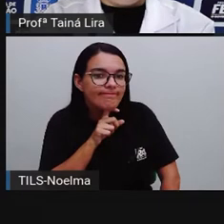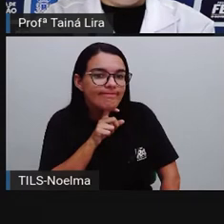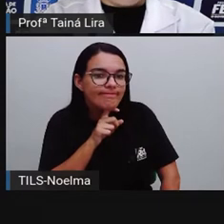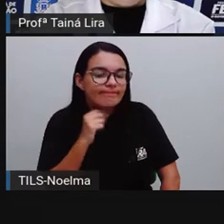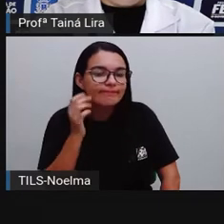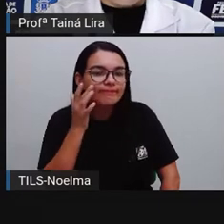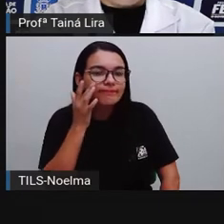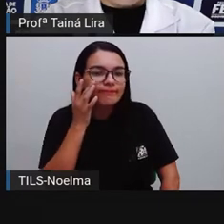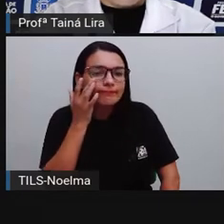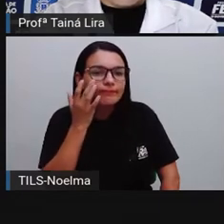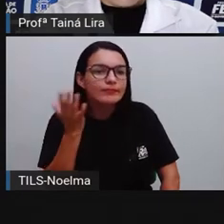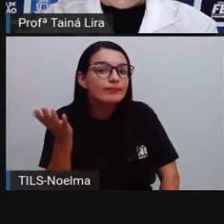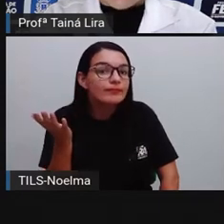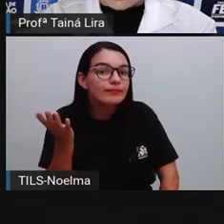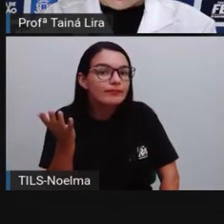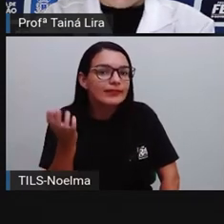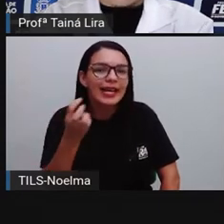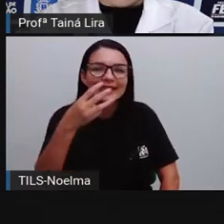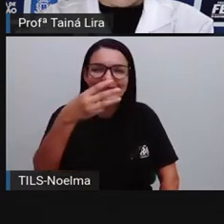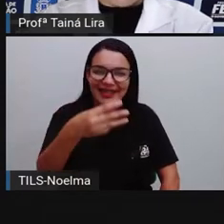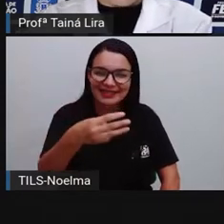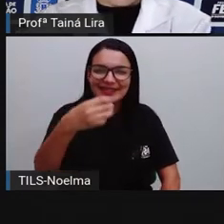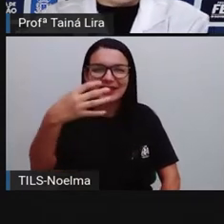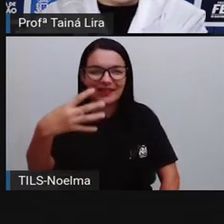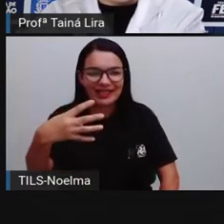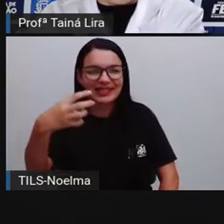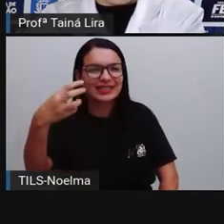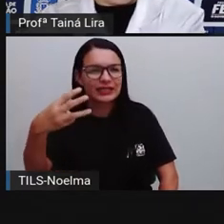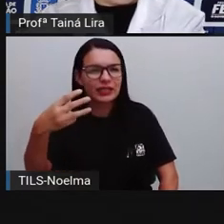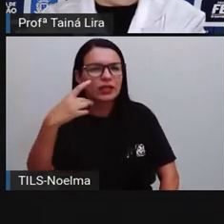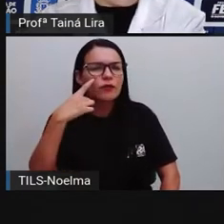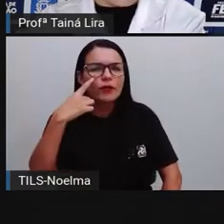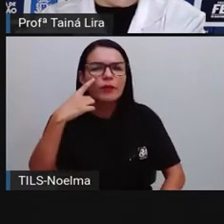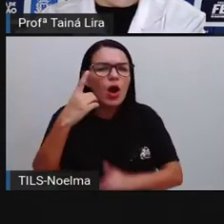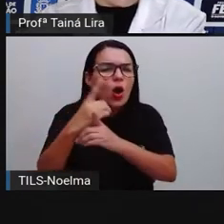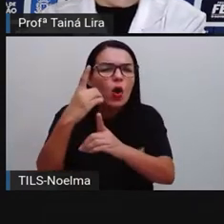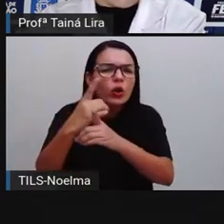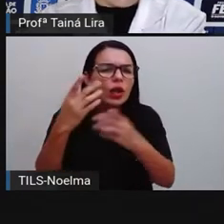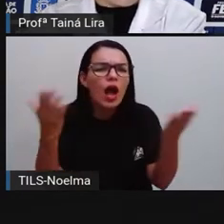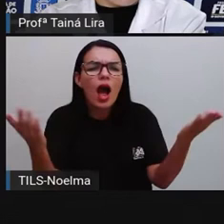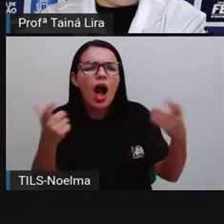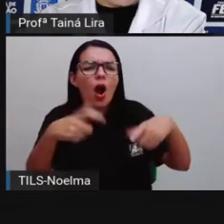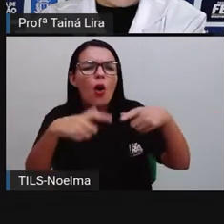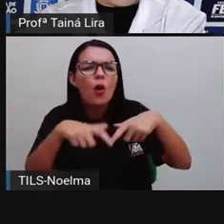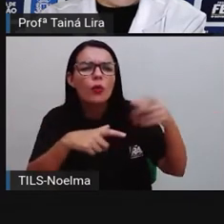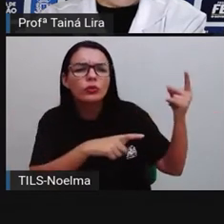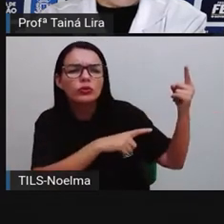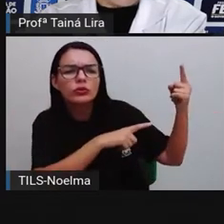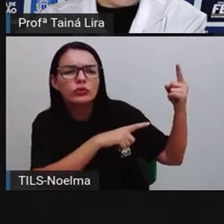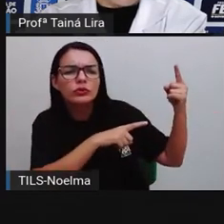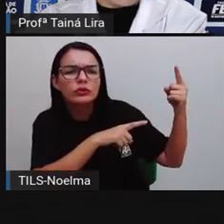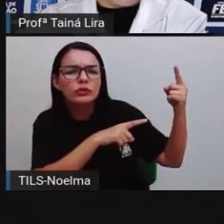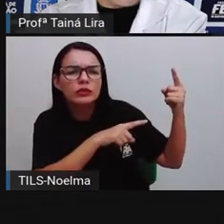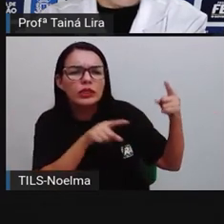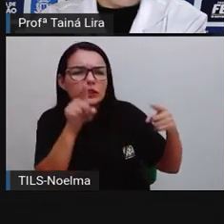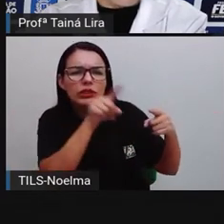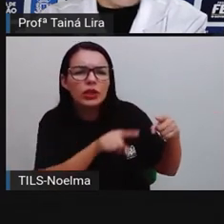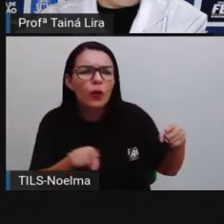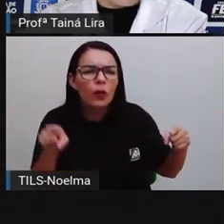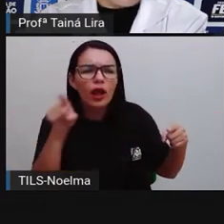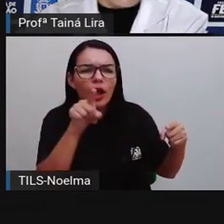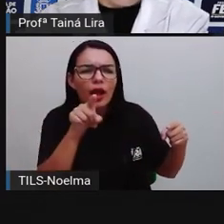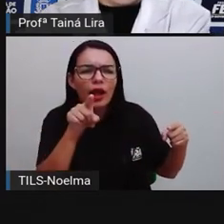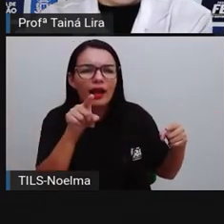e de quanto era 343 vamos localizar esse número na tabela circular aí